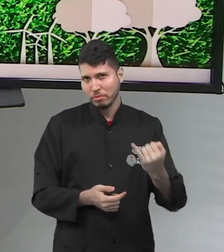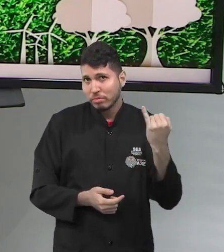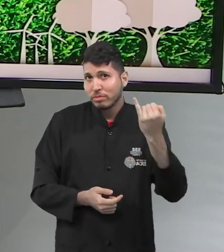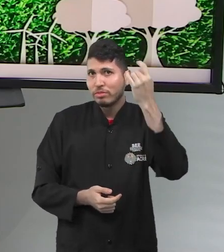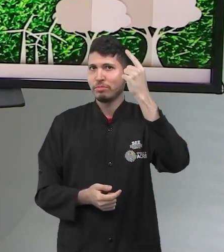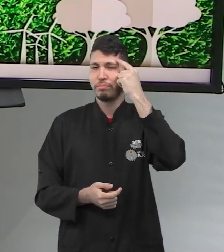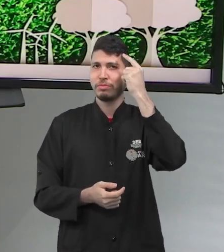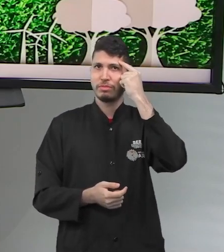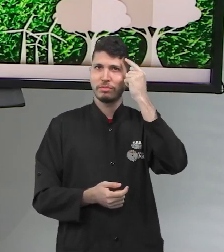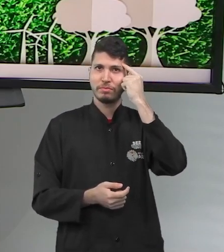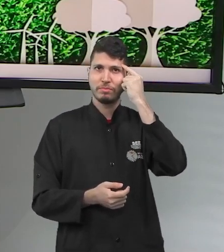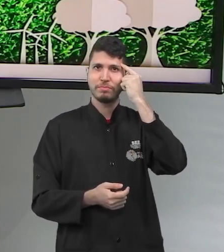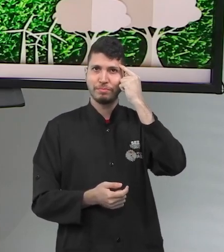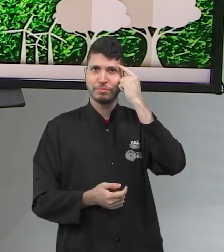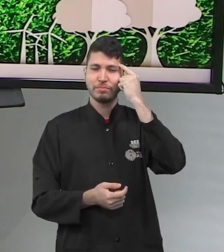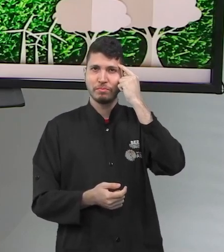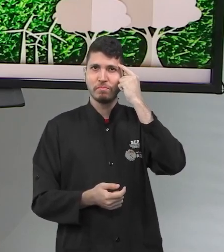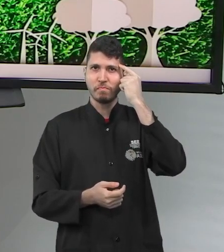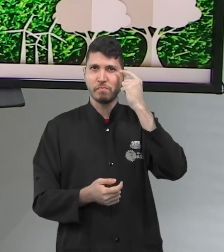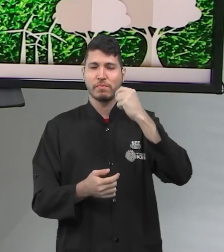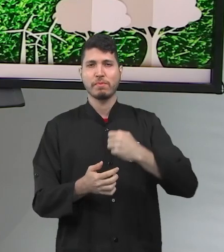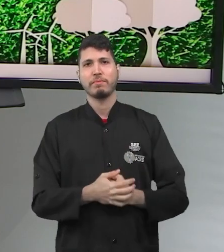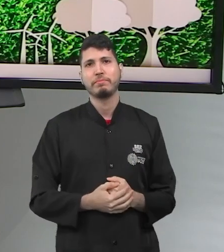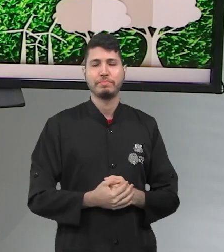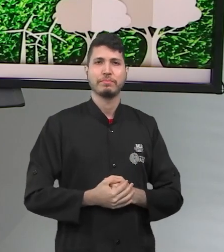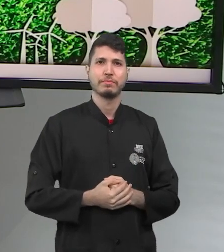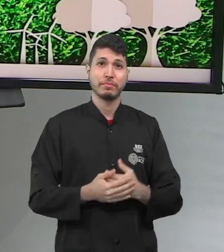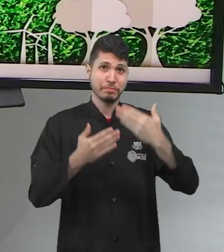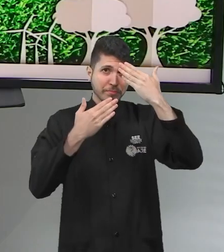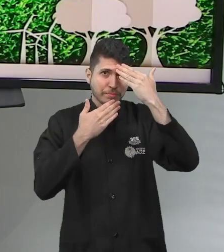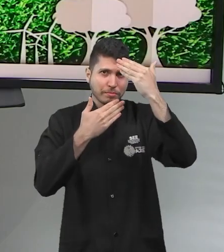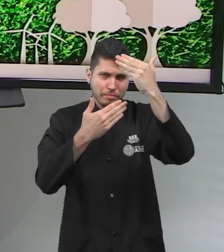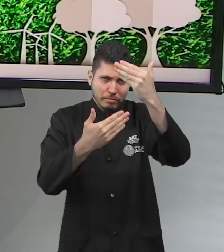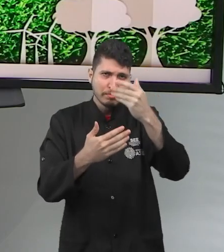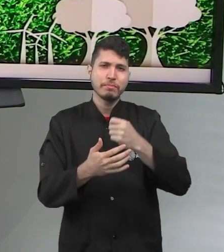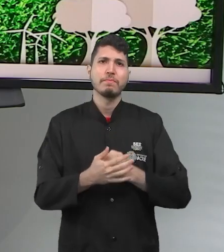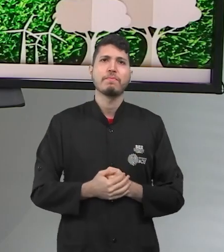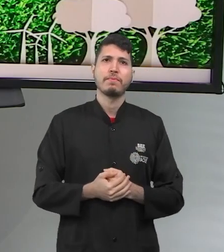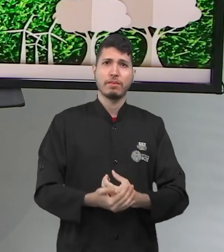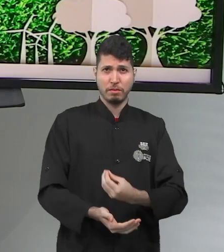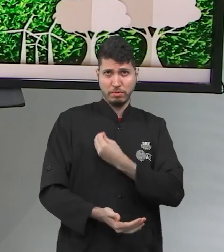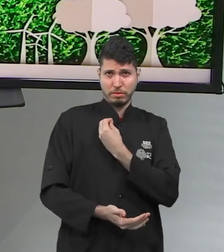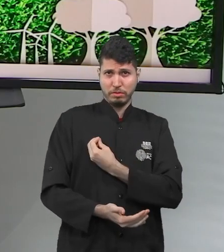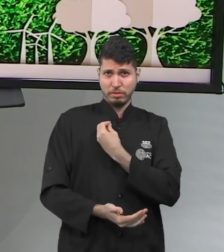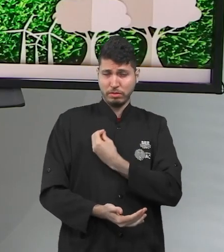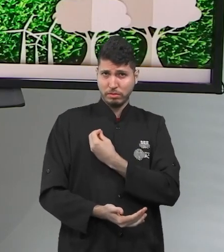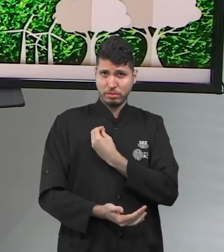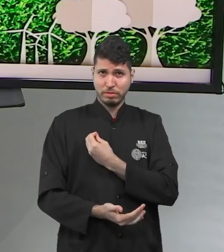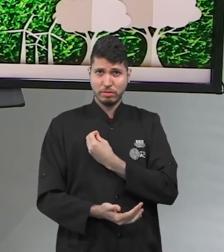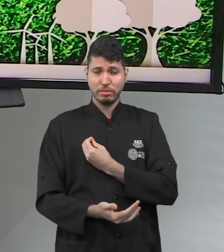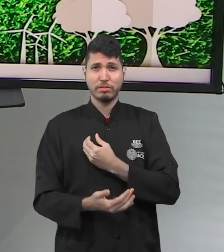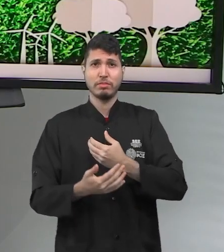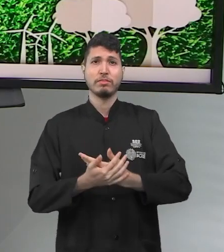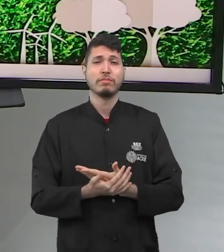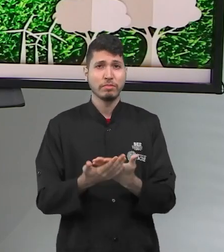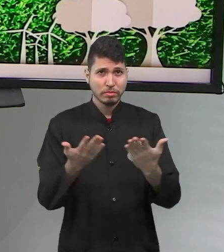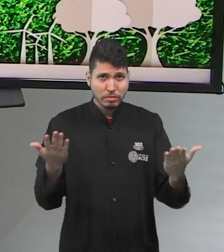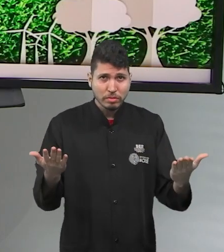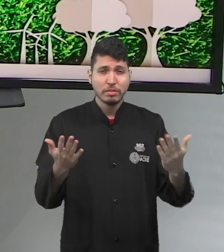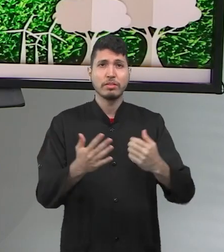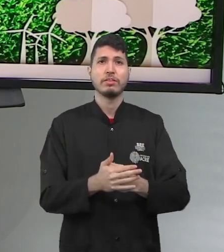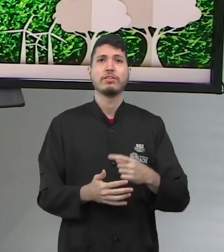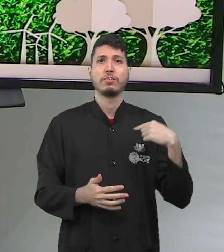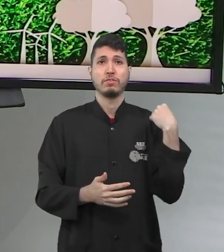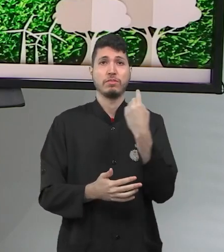imprescindível. Caros alunos, eu agradeço o fato de você ter acompanhado esta videoaula em que nós aprendemos